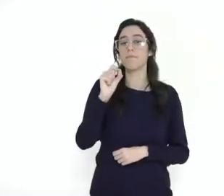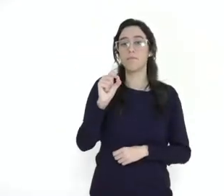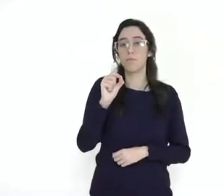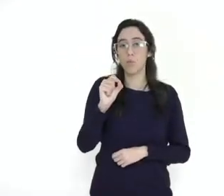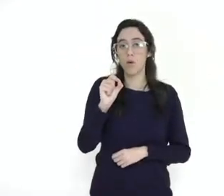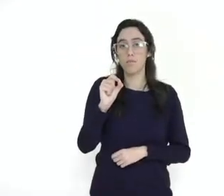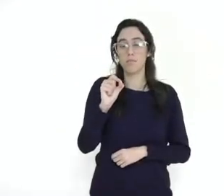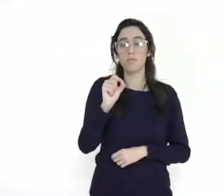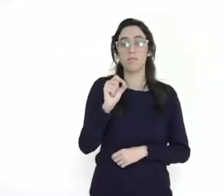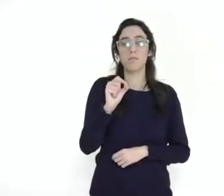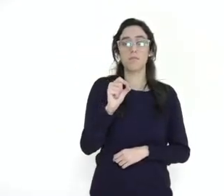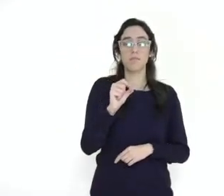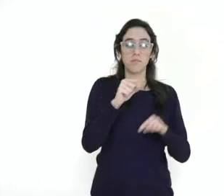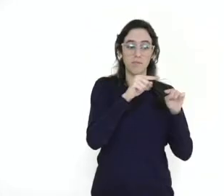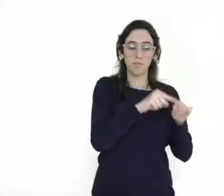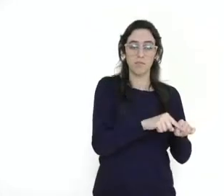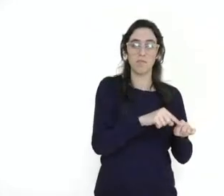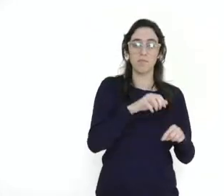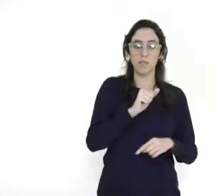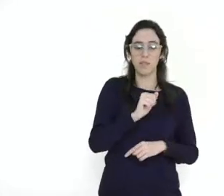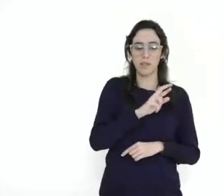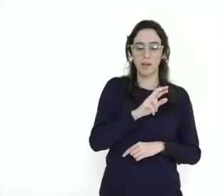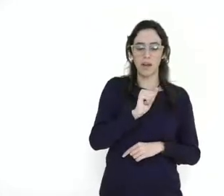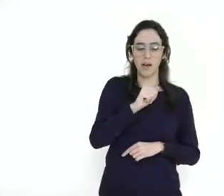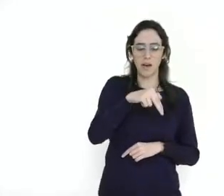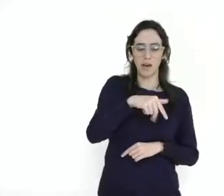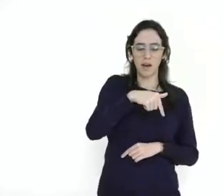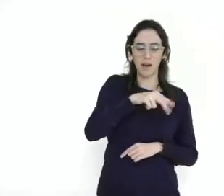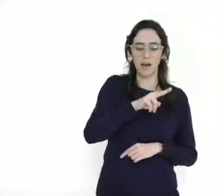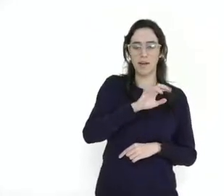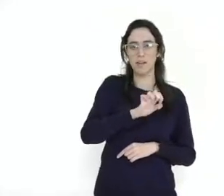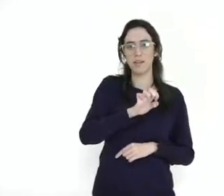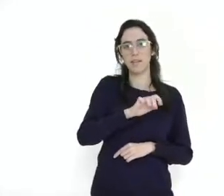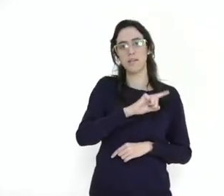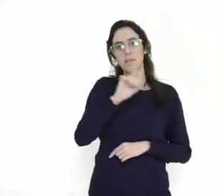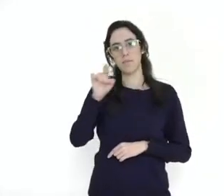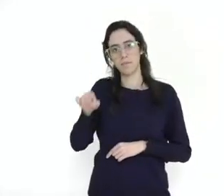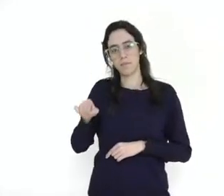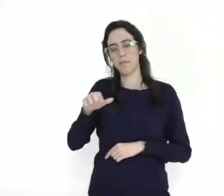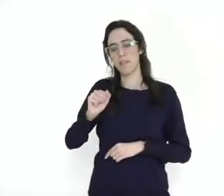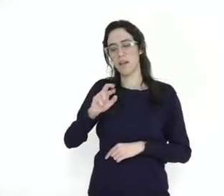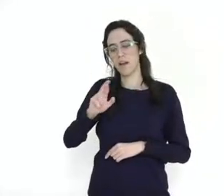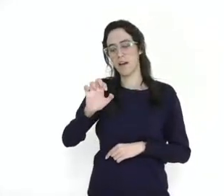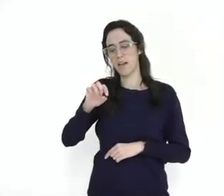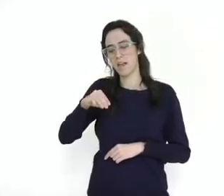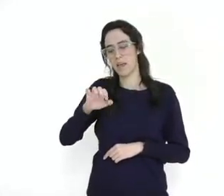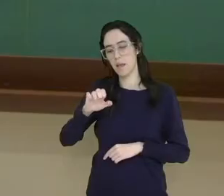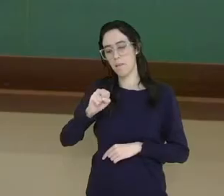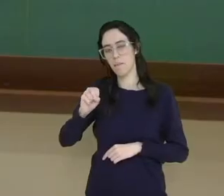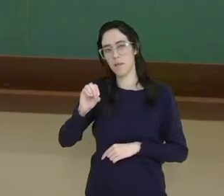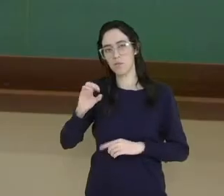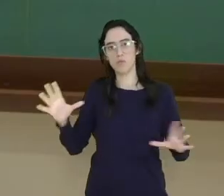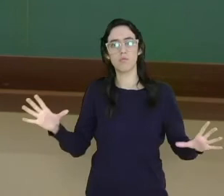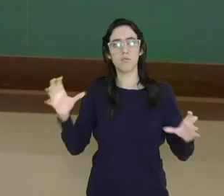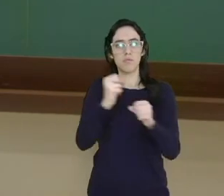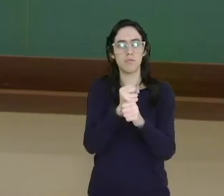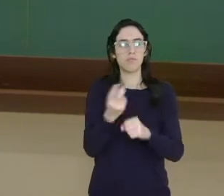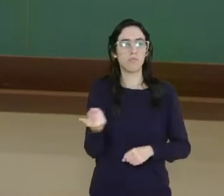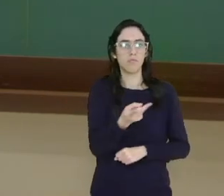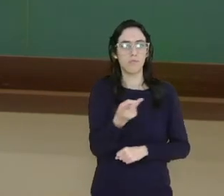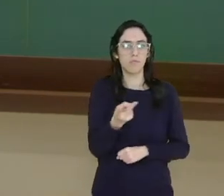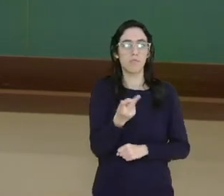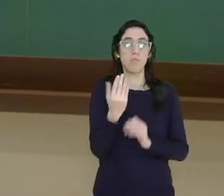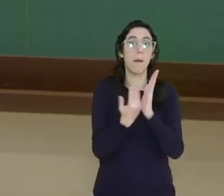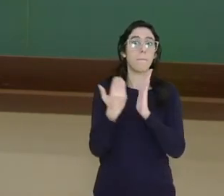ele conseguir no arremesso e no arranque é que vai determinar quem é